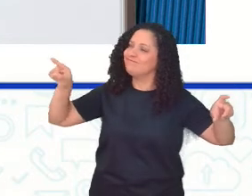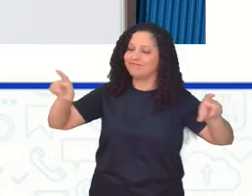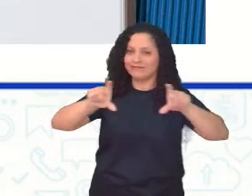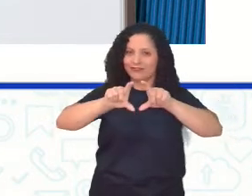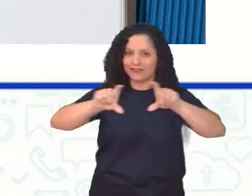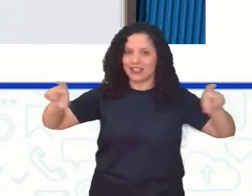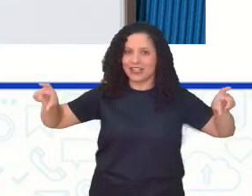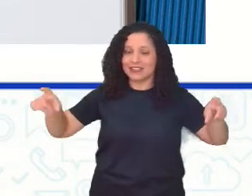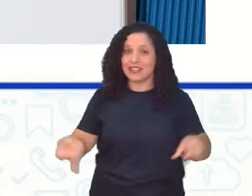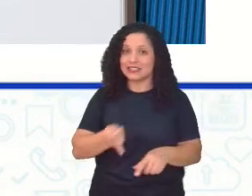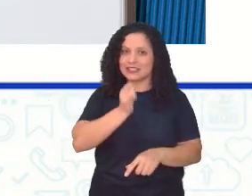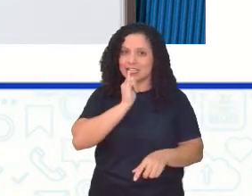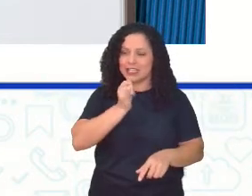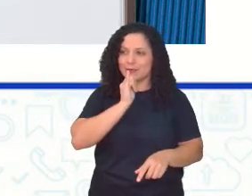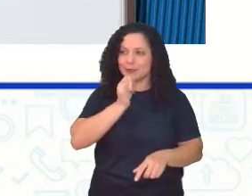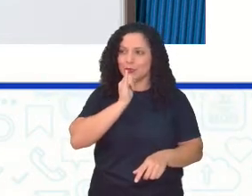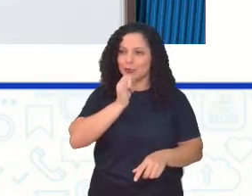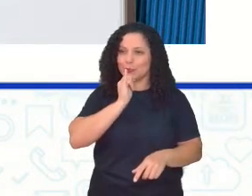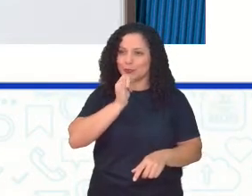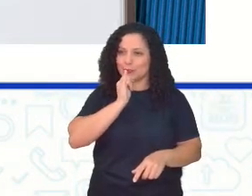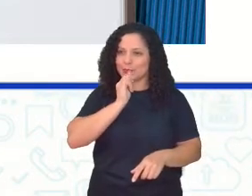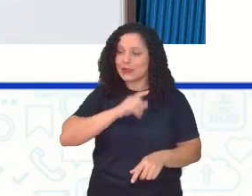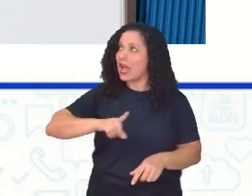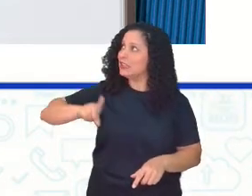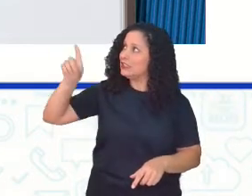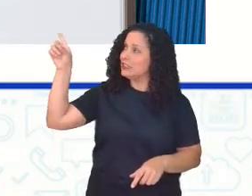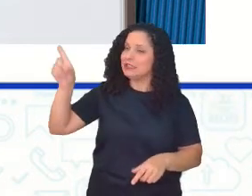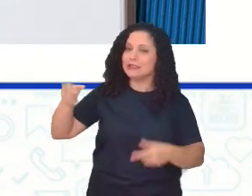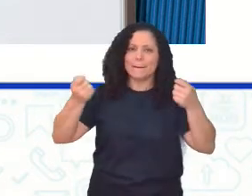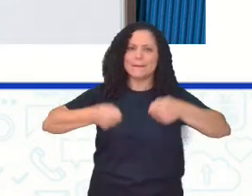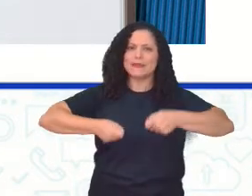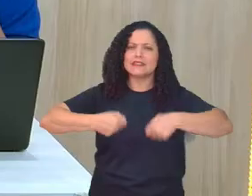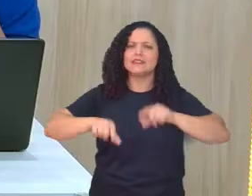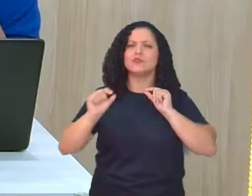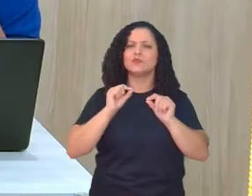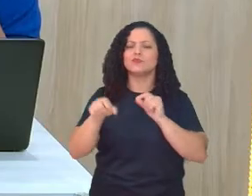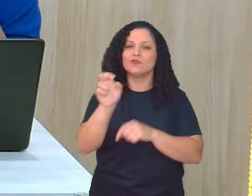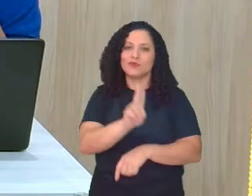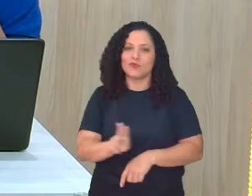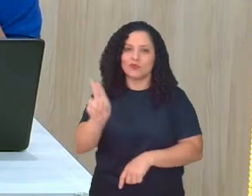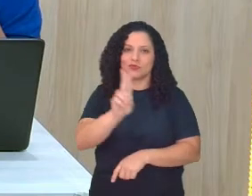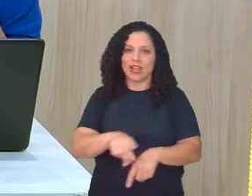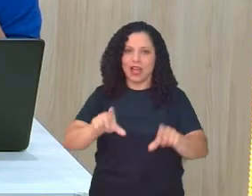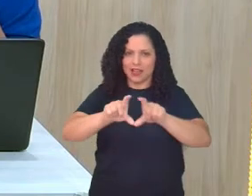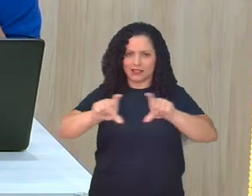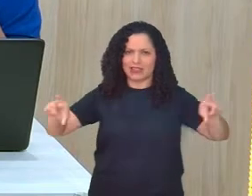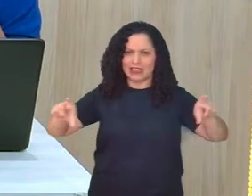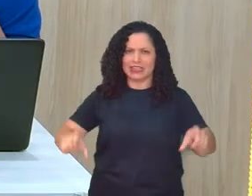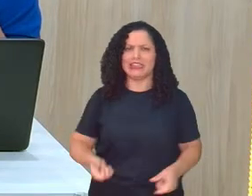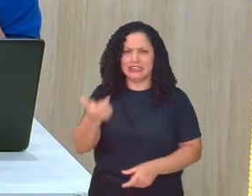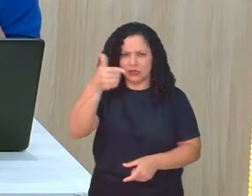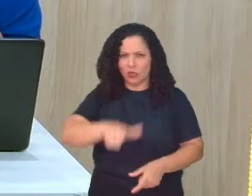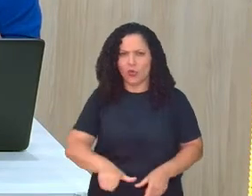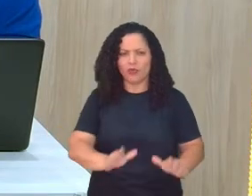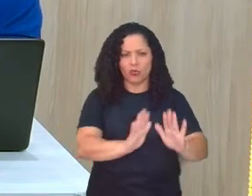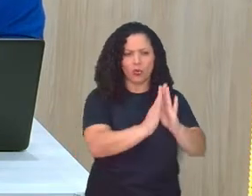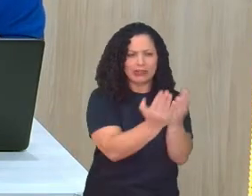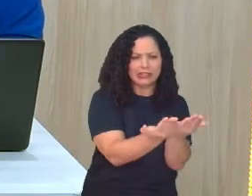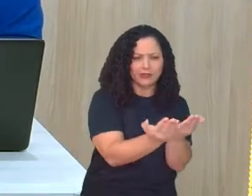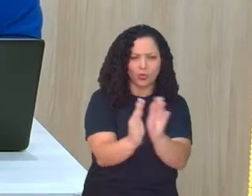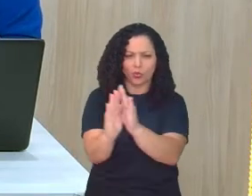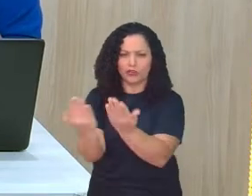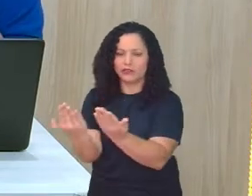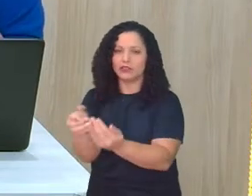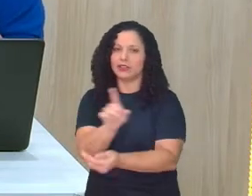Nesse exemplo. nesse exemplo aqui, não é? Não foi preciso usar o nome aqui livro novamente, não é? E Meu livro não nem,